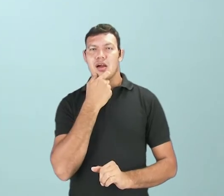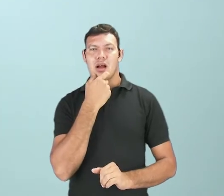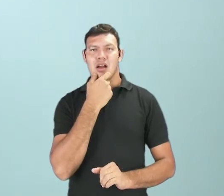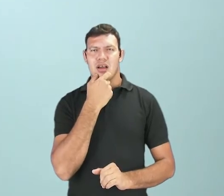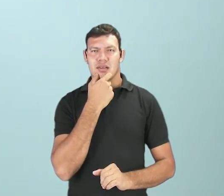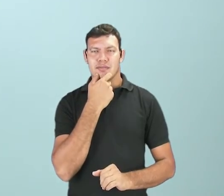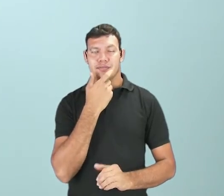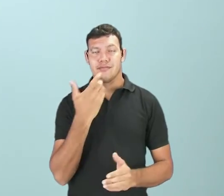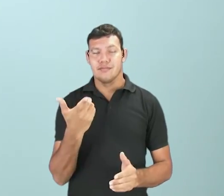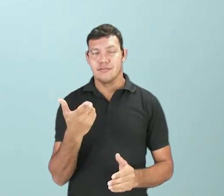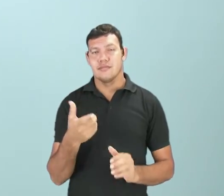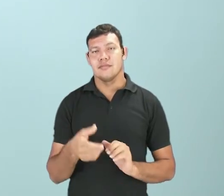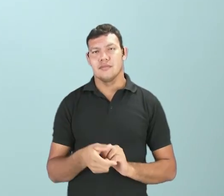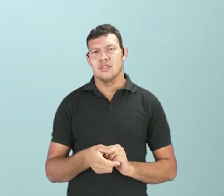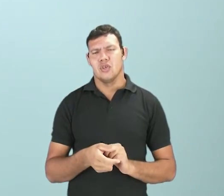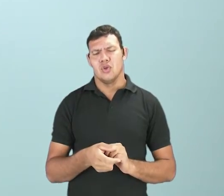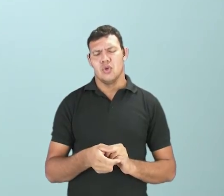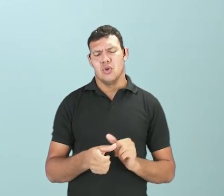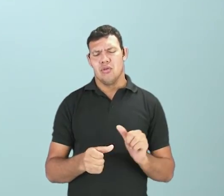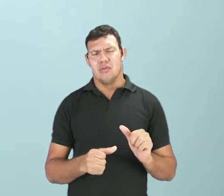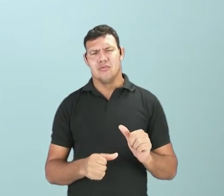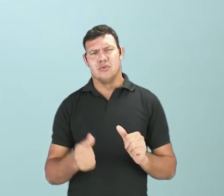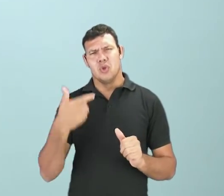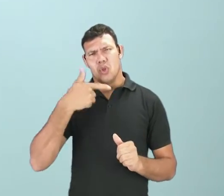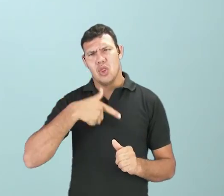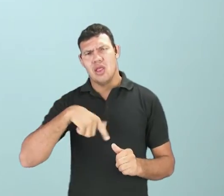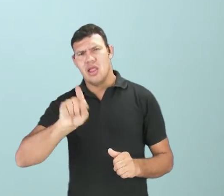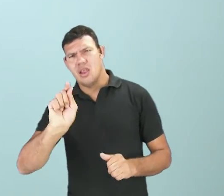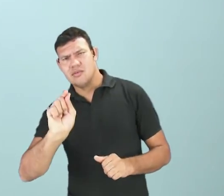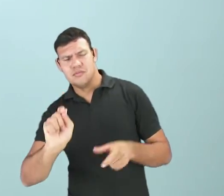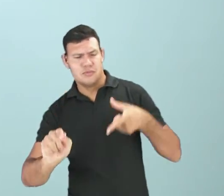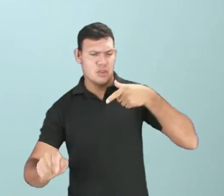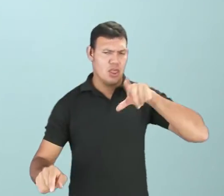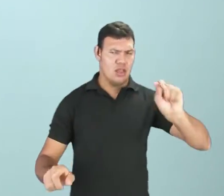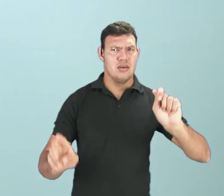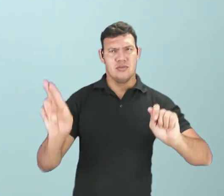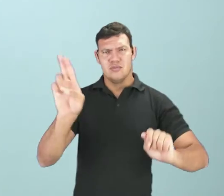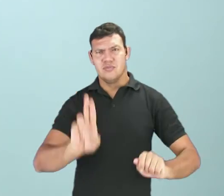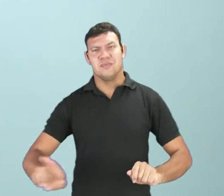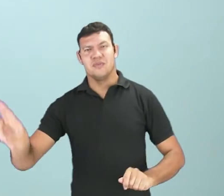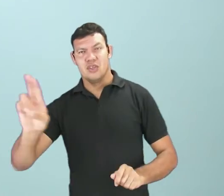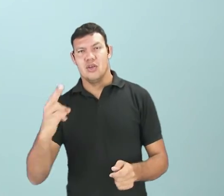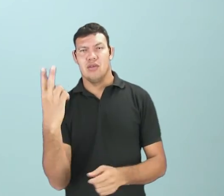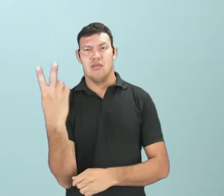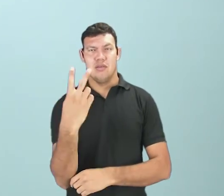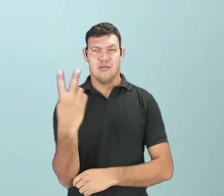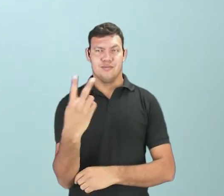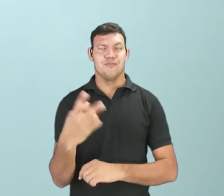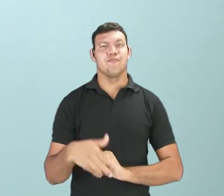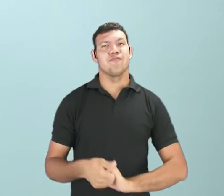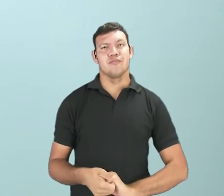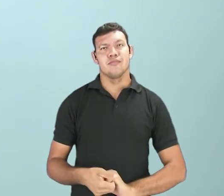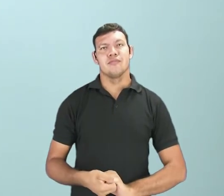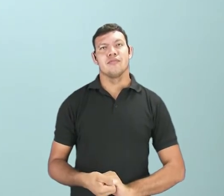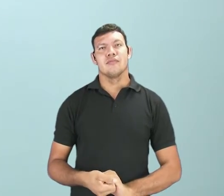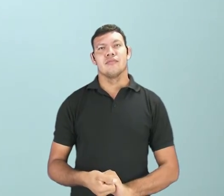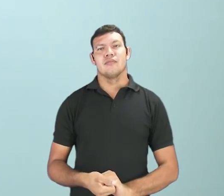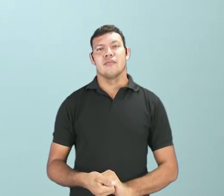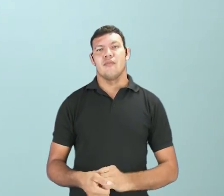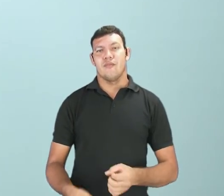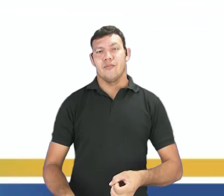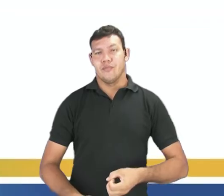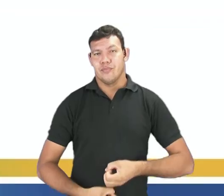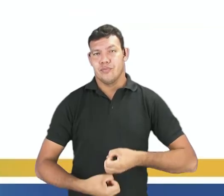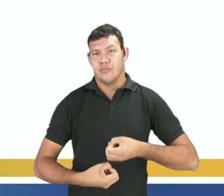Hindi. Né? Então eles misturam bastante a língua. Quando a gente entende esse contexto, entende um pouquinho melhor o que está acontecendo aqui. Então, a poetisa